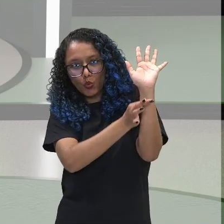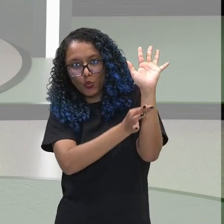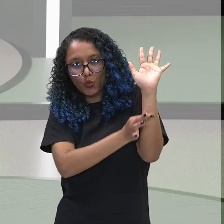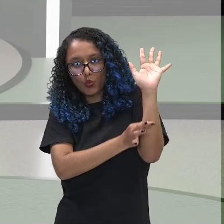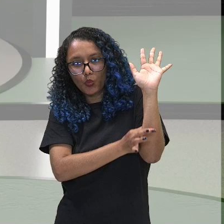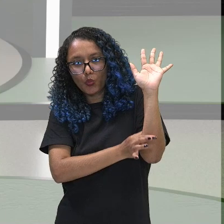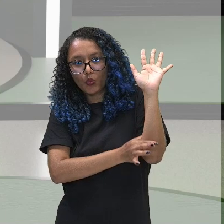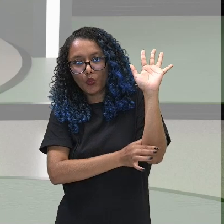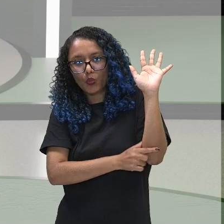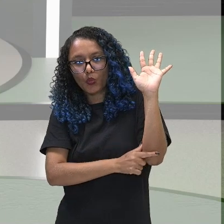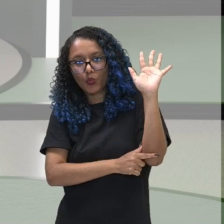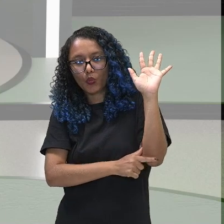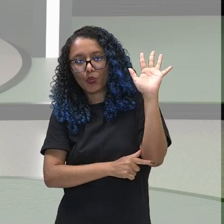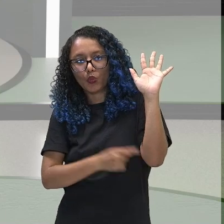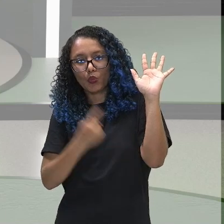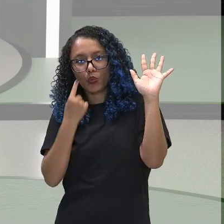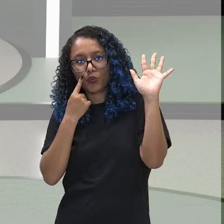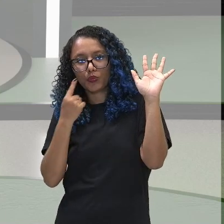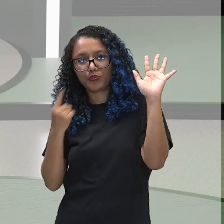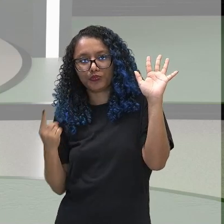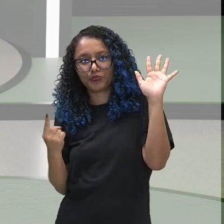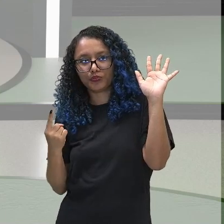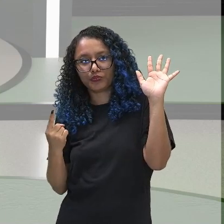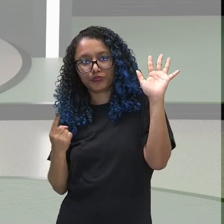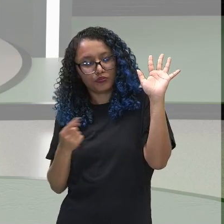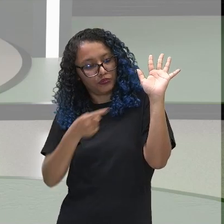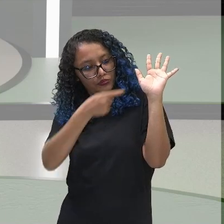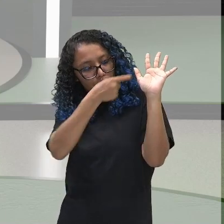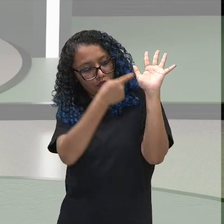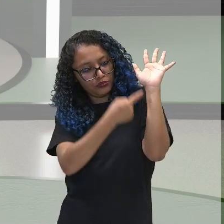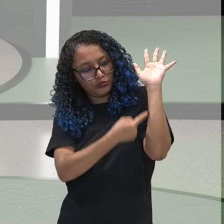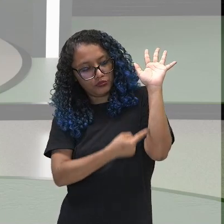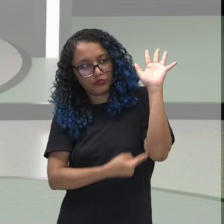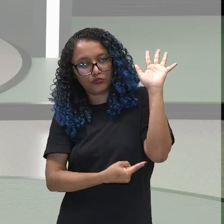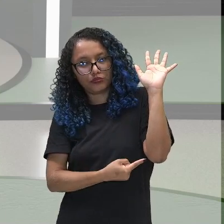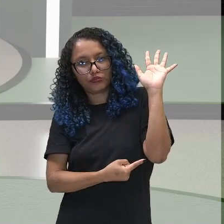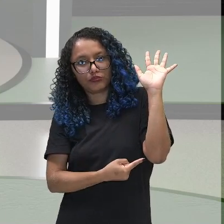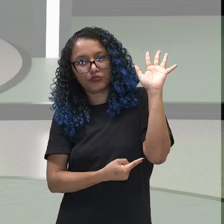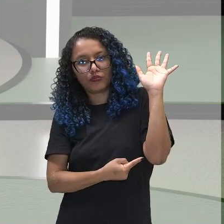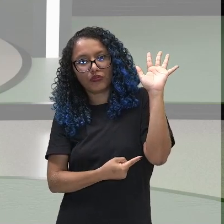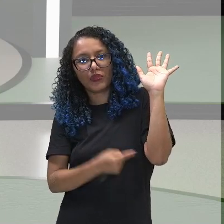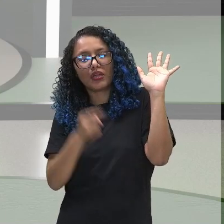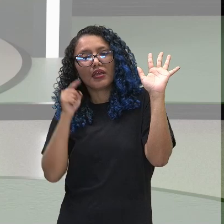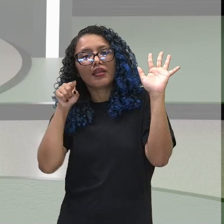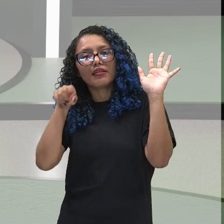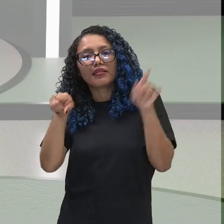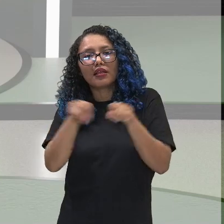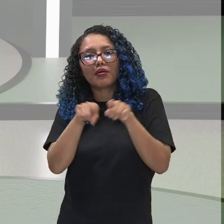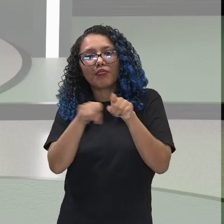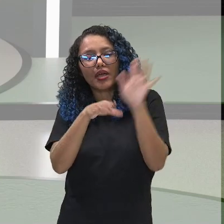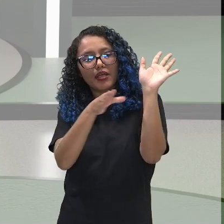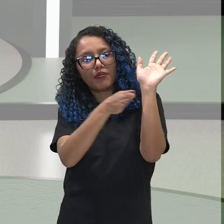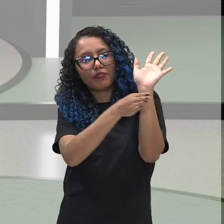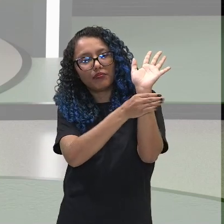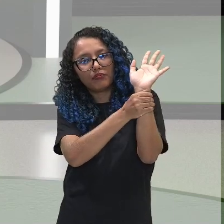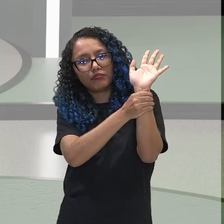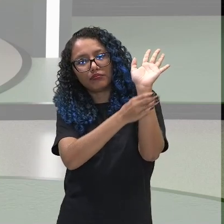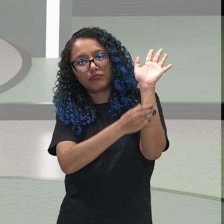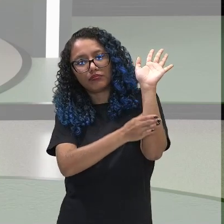está identificado pelo termo axônio, tem essas bainhas, essa proteção,